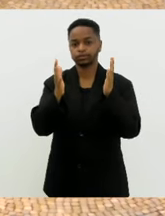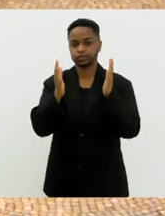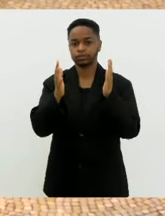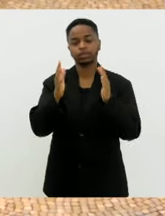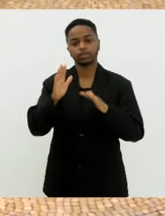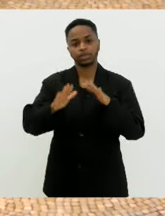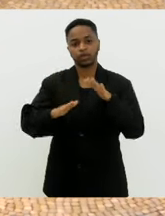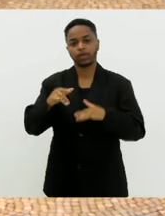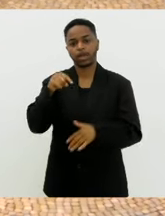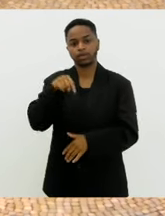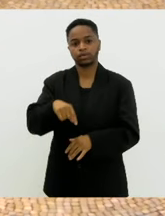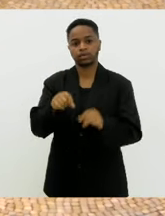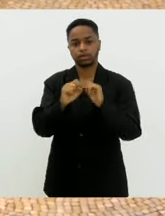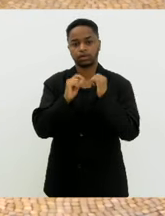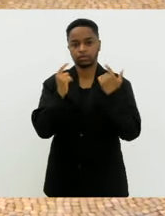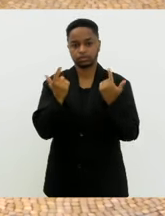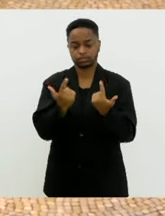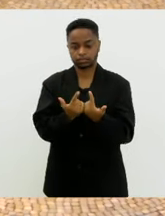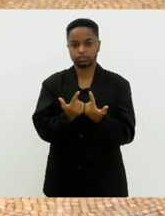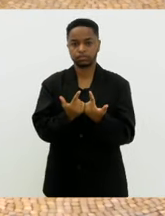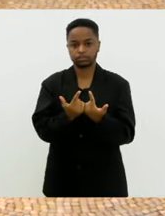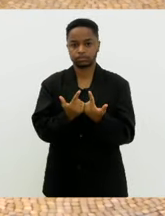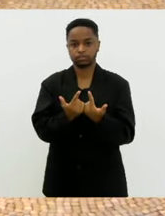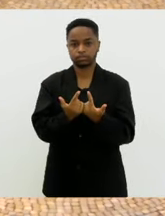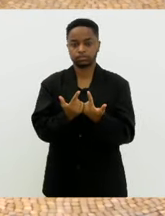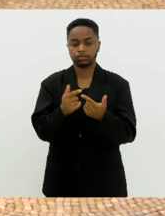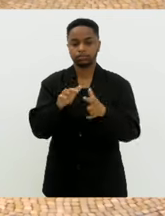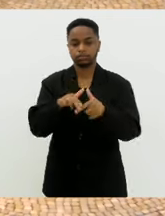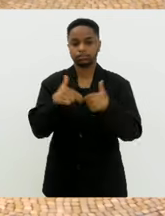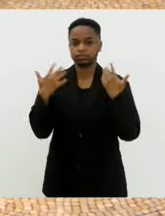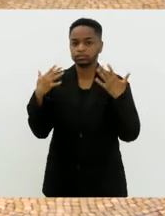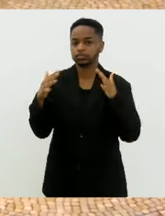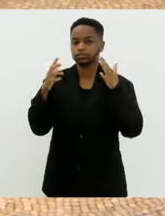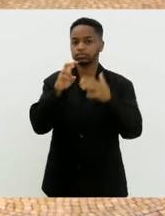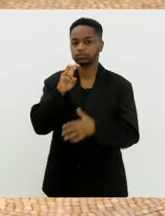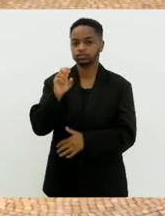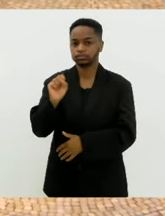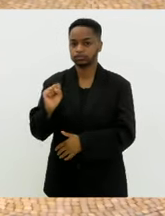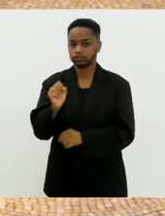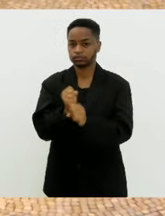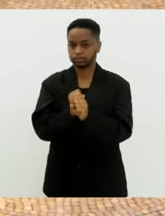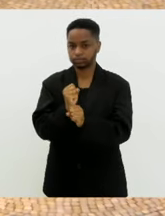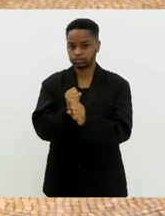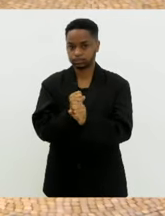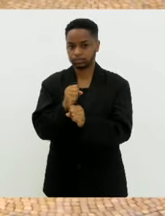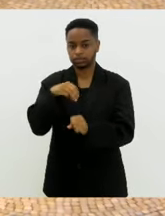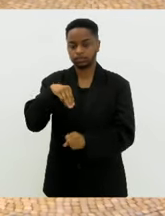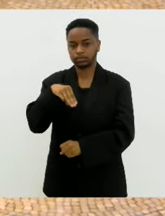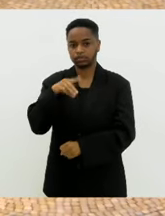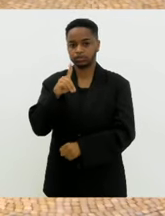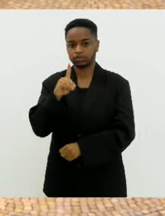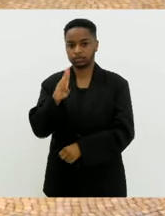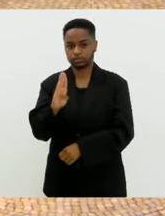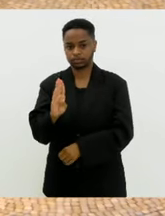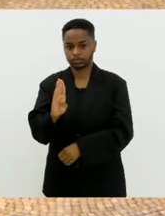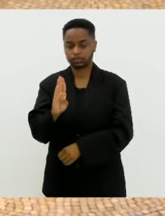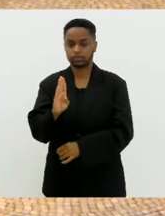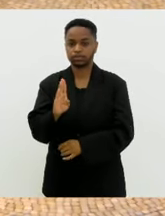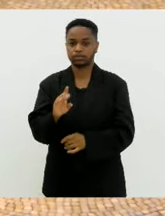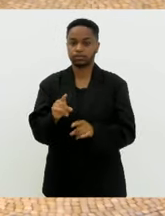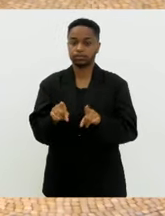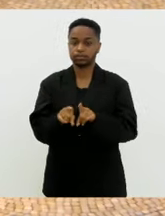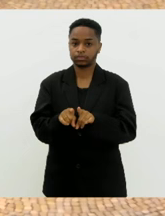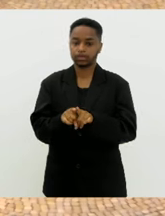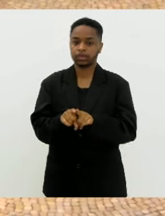nesta casa, pela comemoração dos 58 anos do MDB. MDB que em